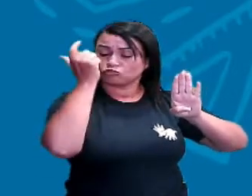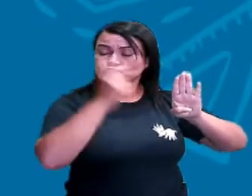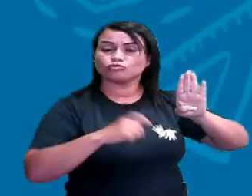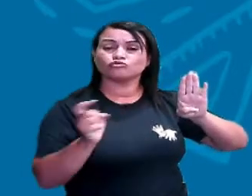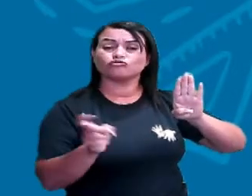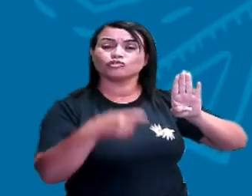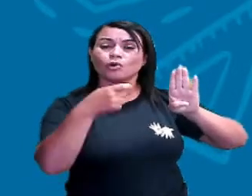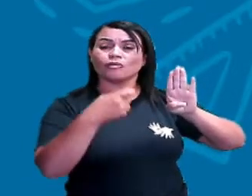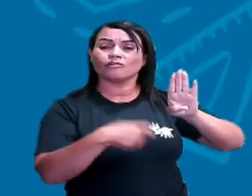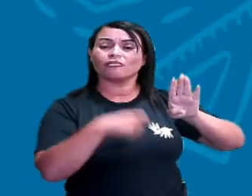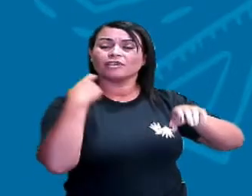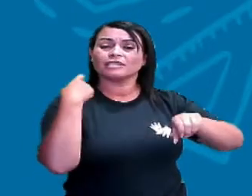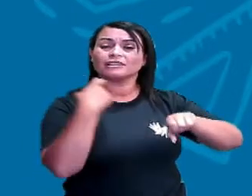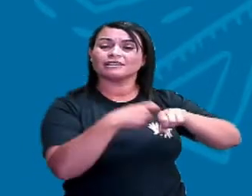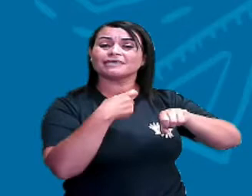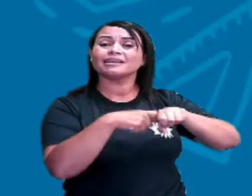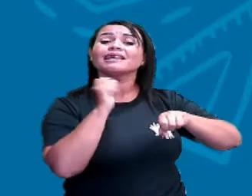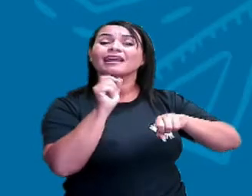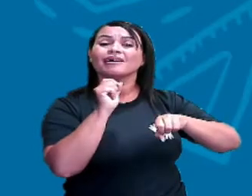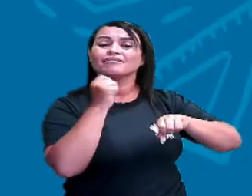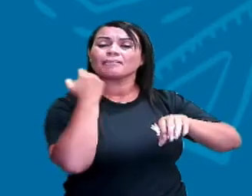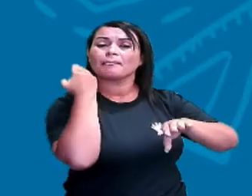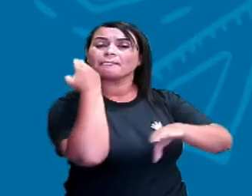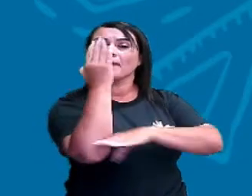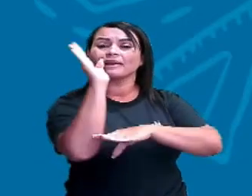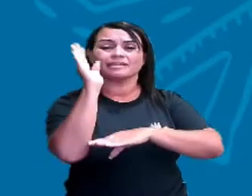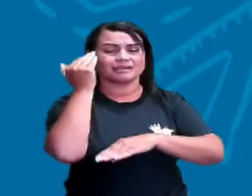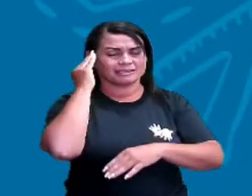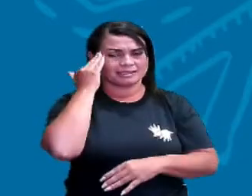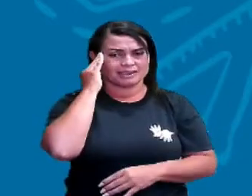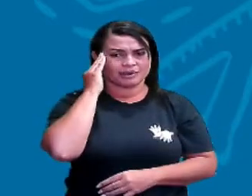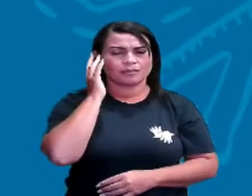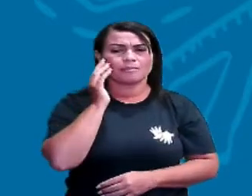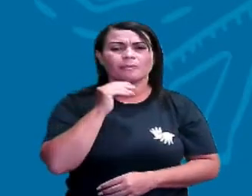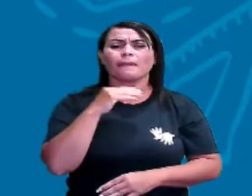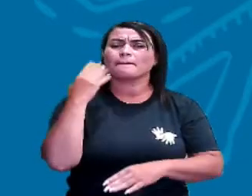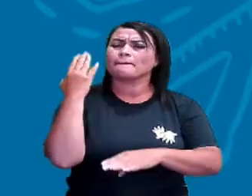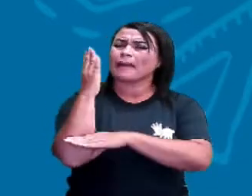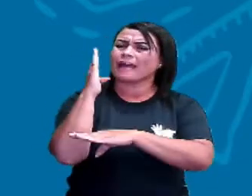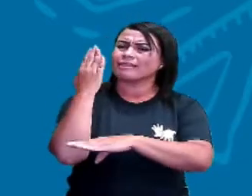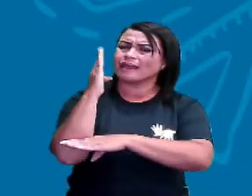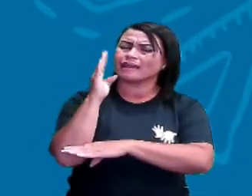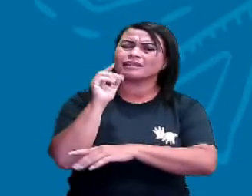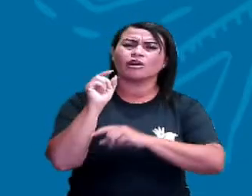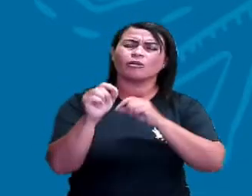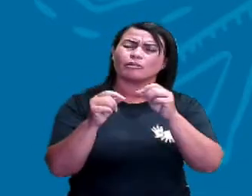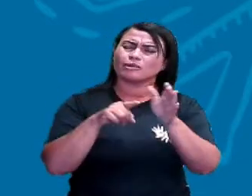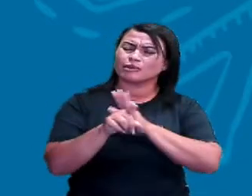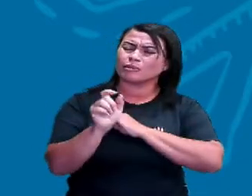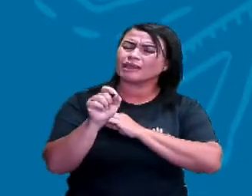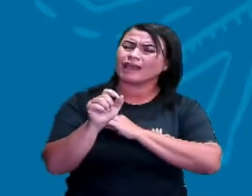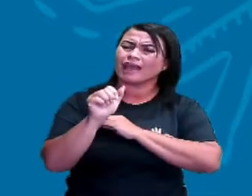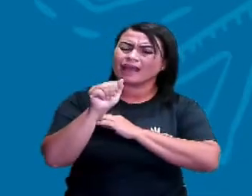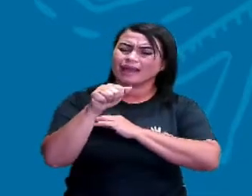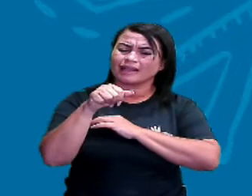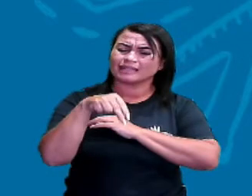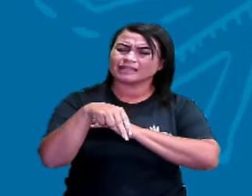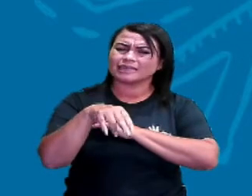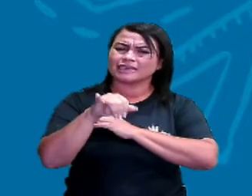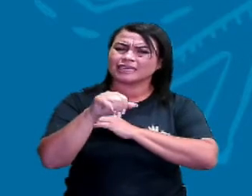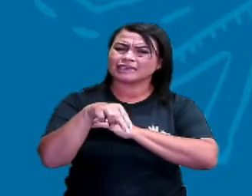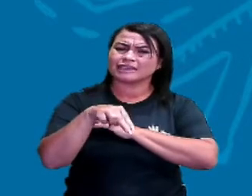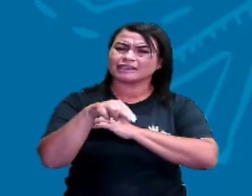ele traz uma reflexão sobre esse objeto inanimado. Professora, o que é inanimado? O que é